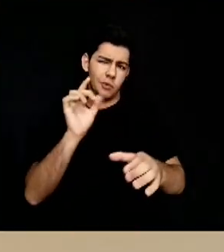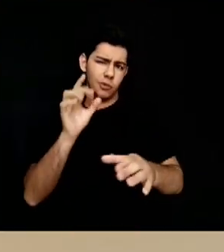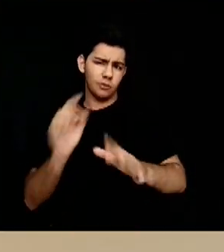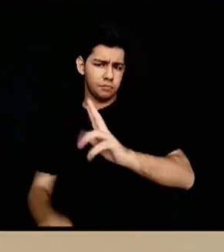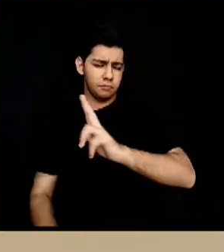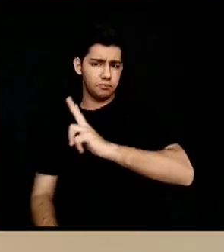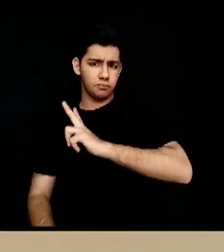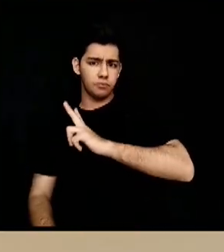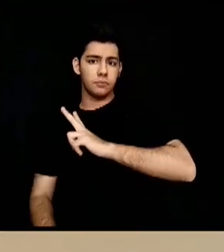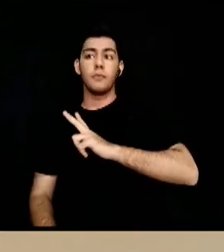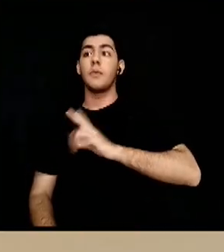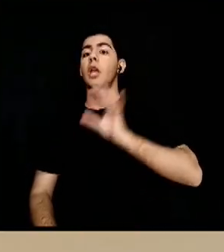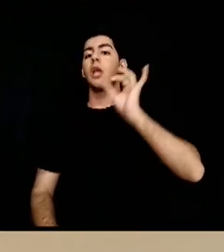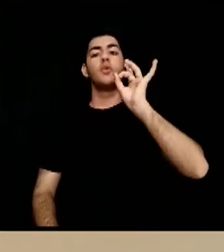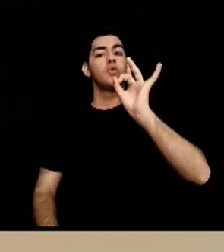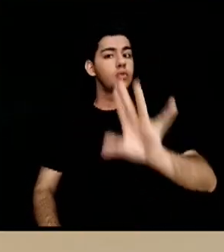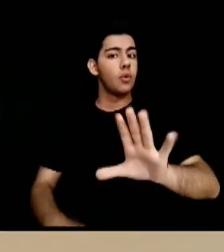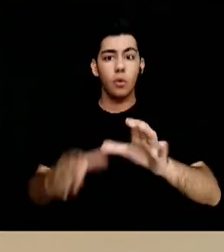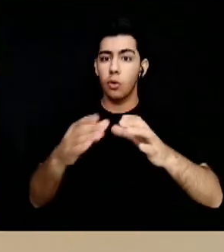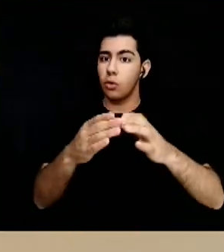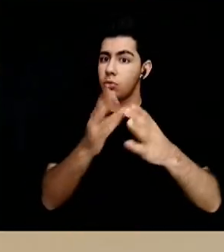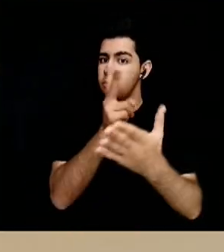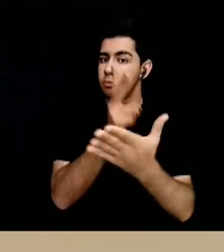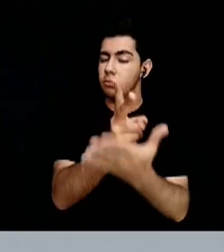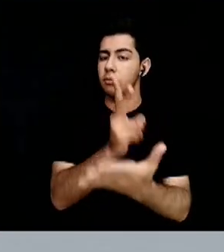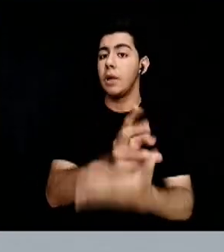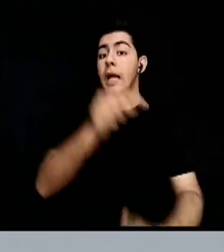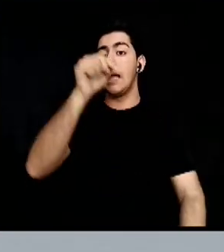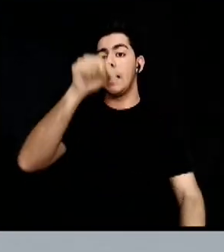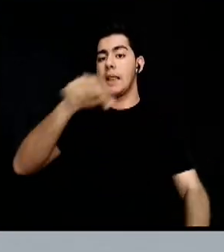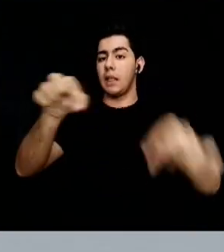grupos. Eu dou aula aqui no estúdio de quinta-feira.